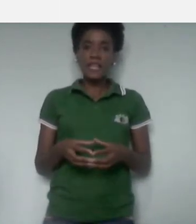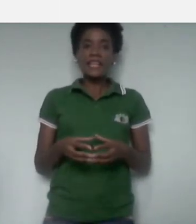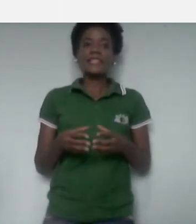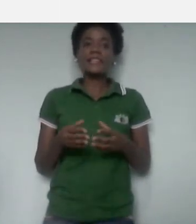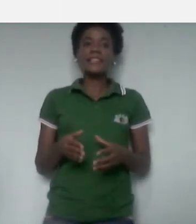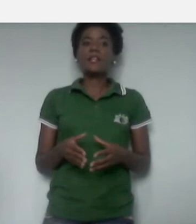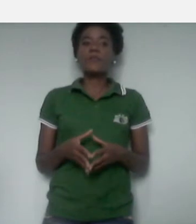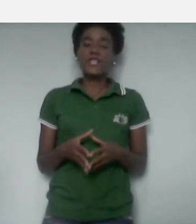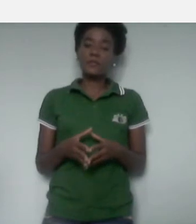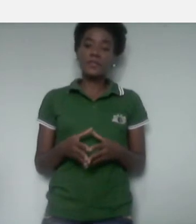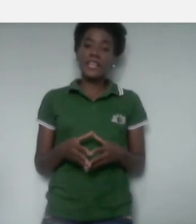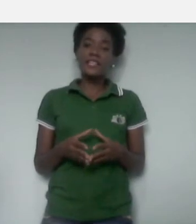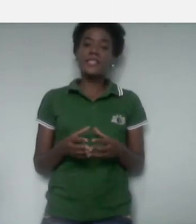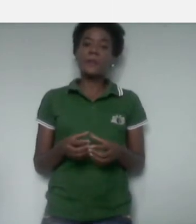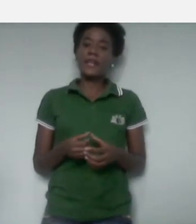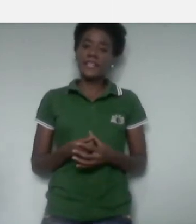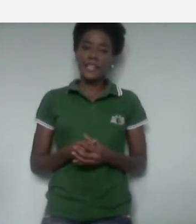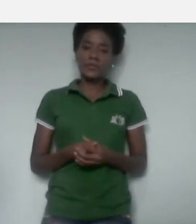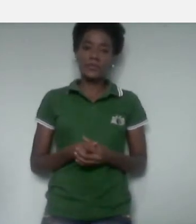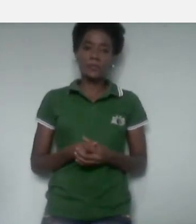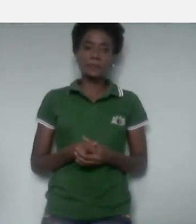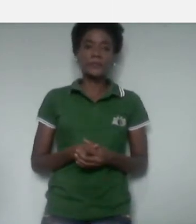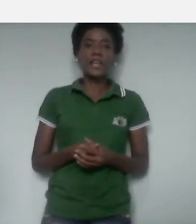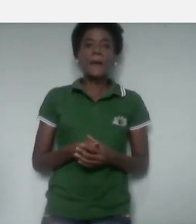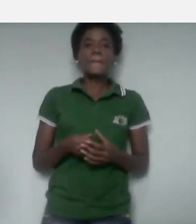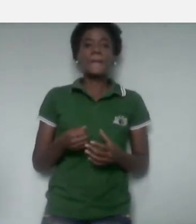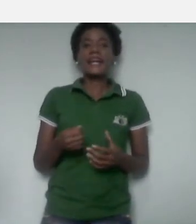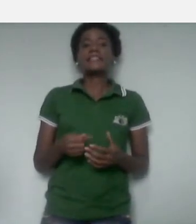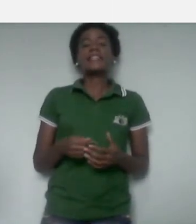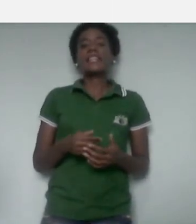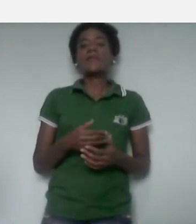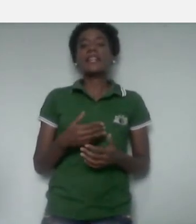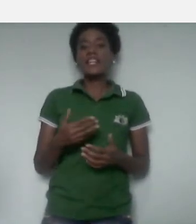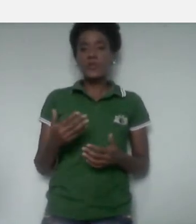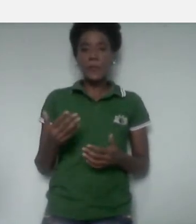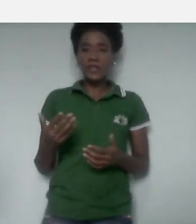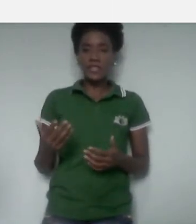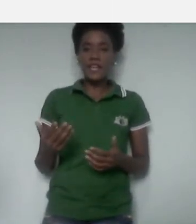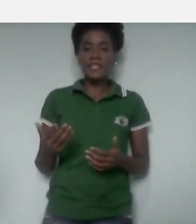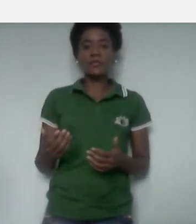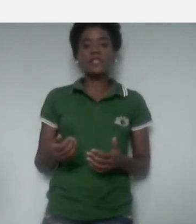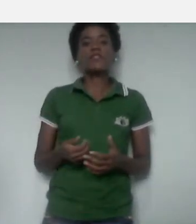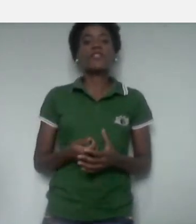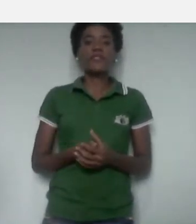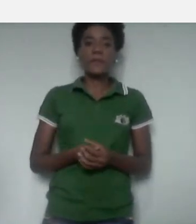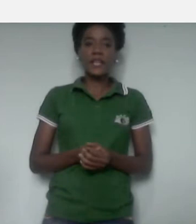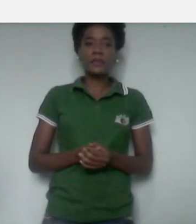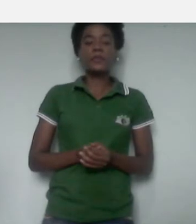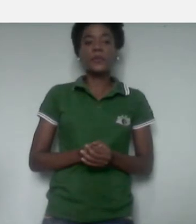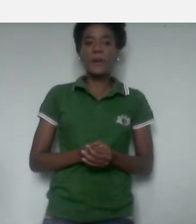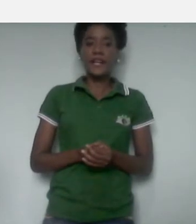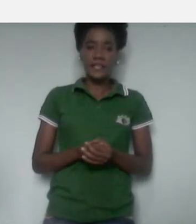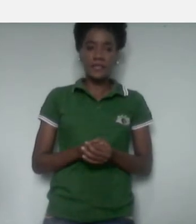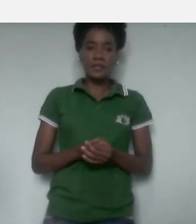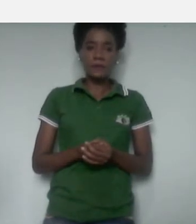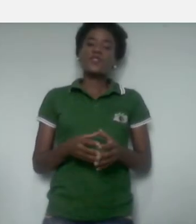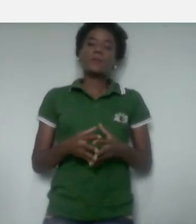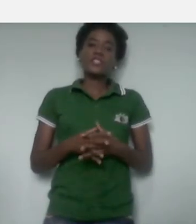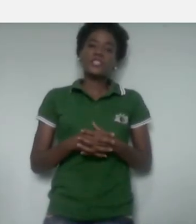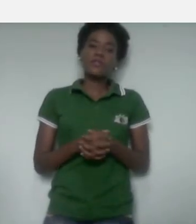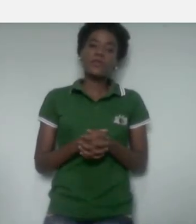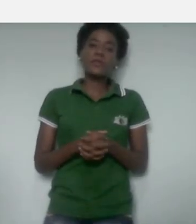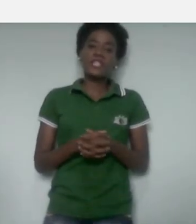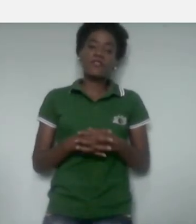municípios e 70% deles são pequenos, mas que têm uma grande importância no desenvolvimento do país.